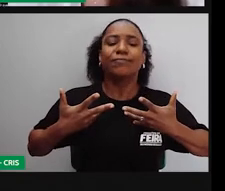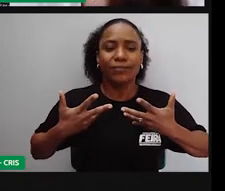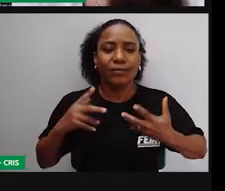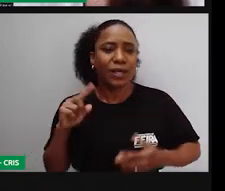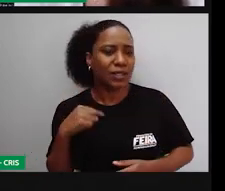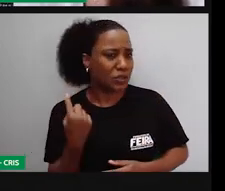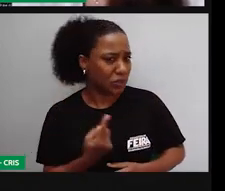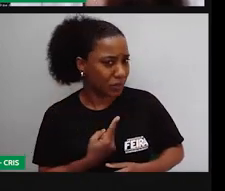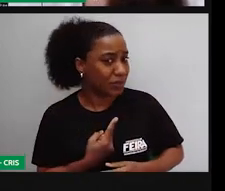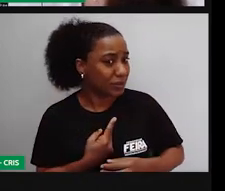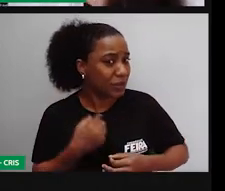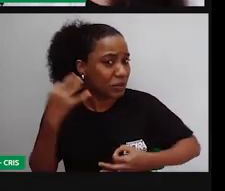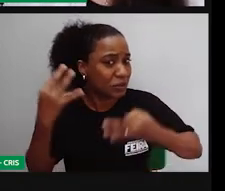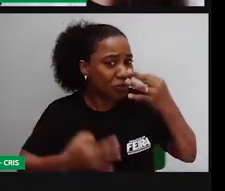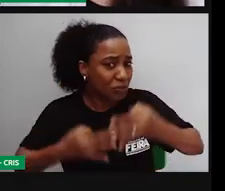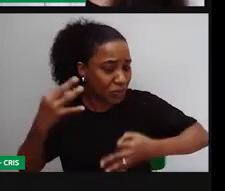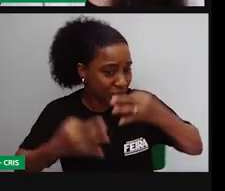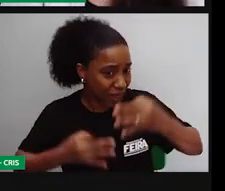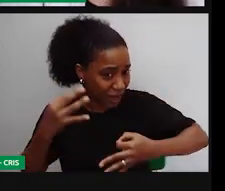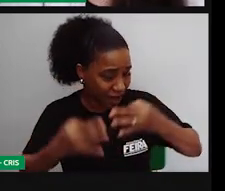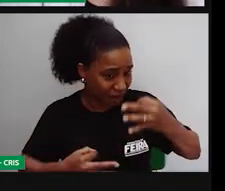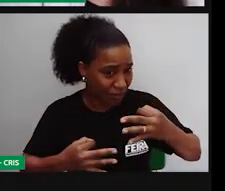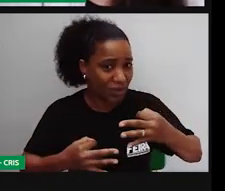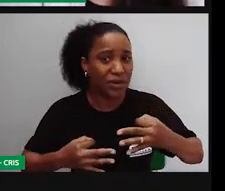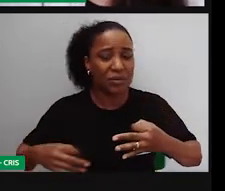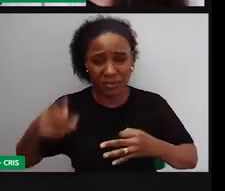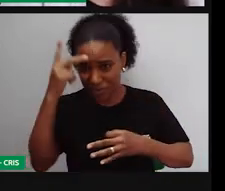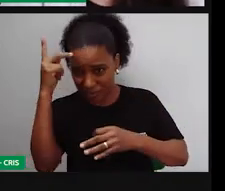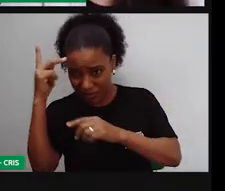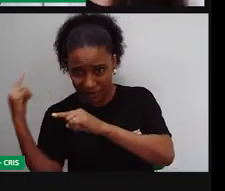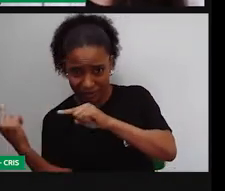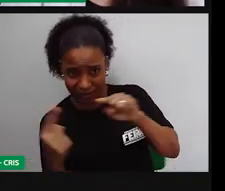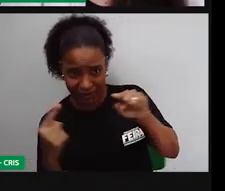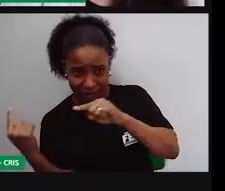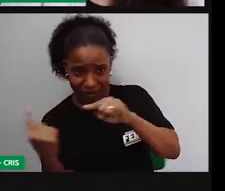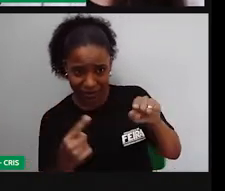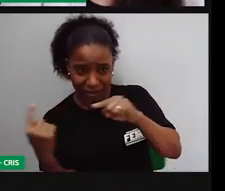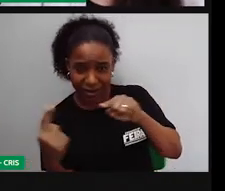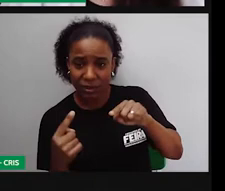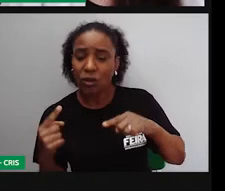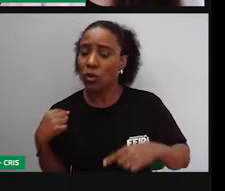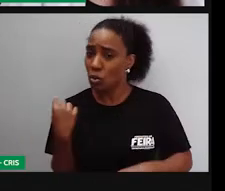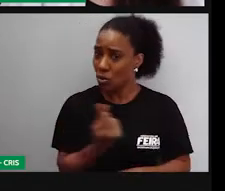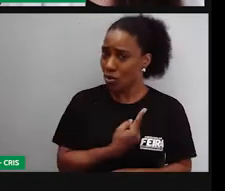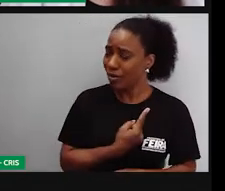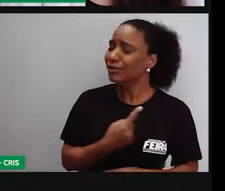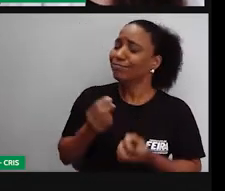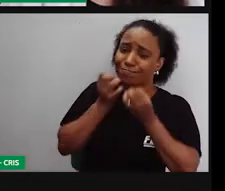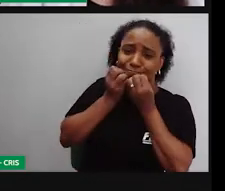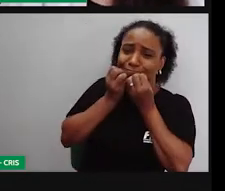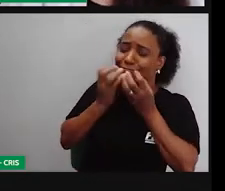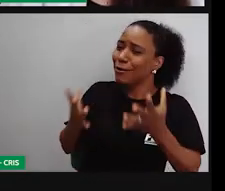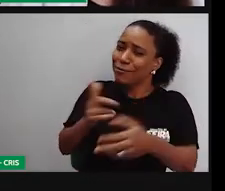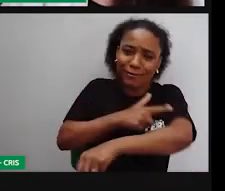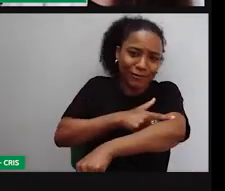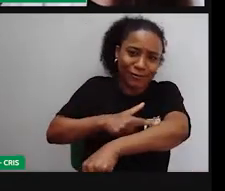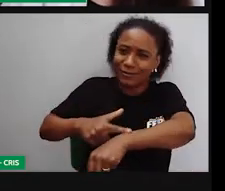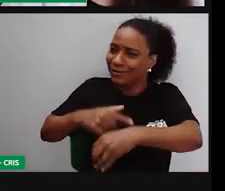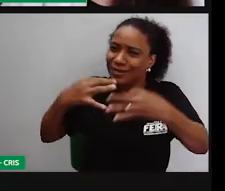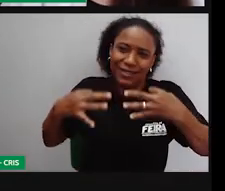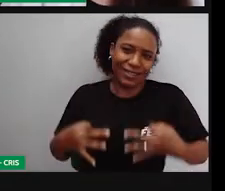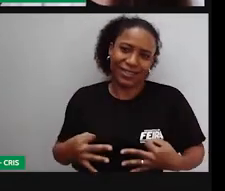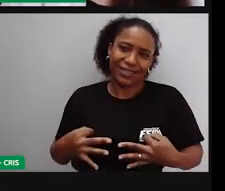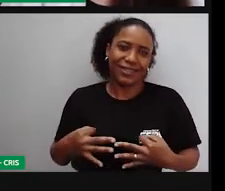julgados pela minoria. Nós somos do bem e o bem é a maioria. Somos seres